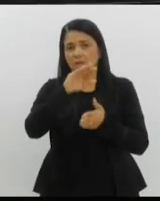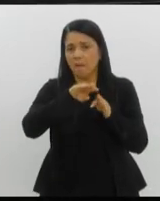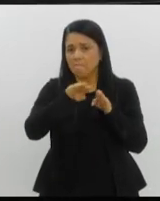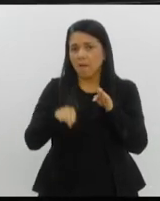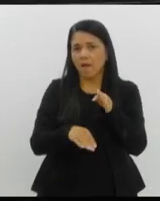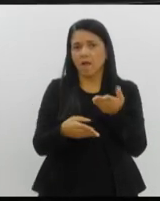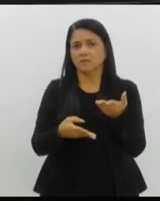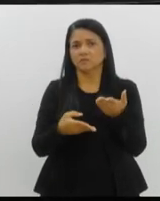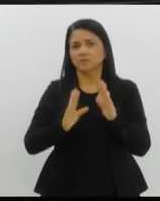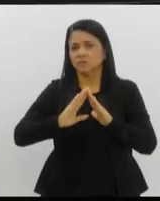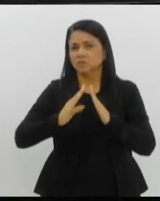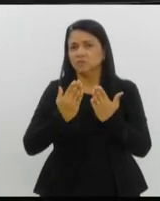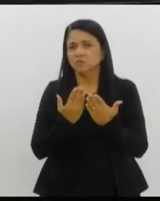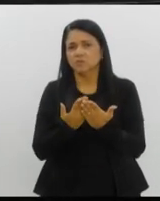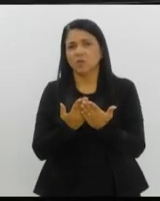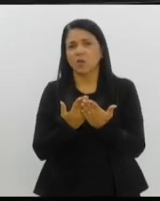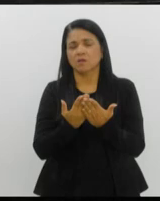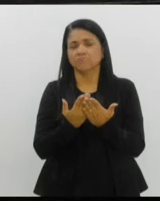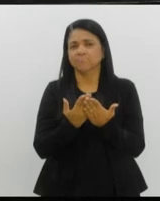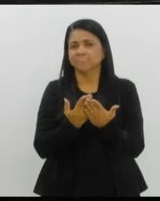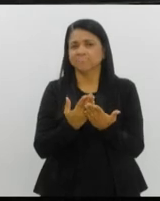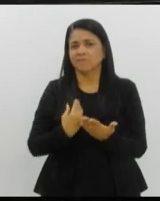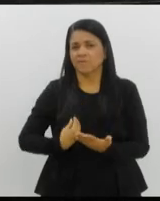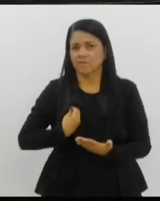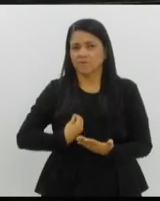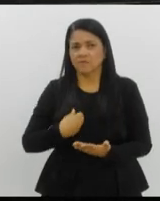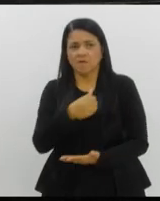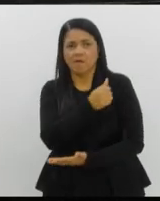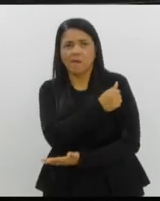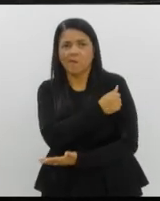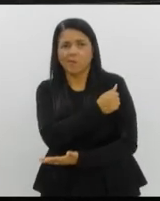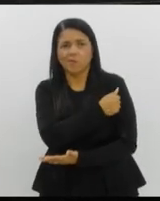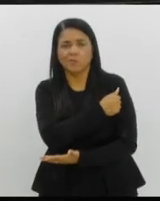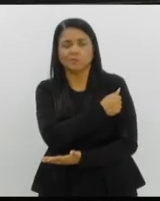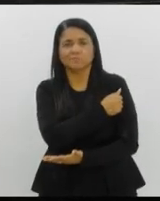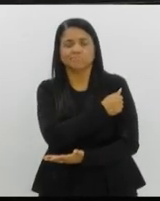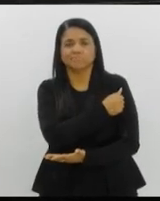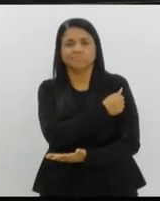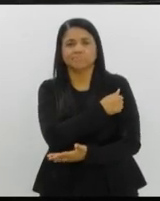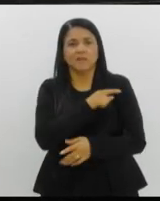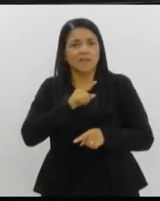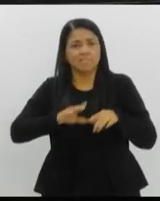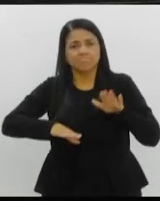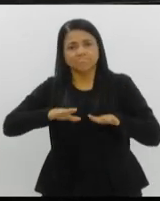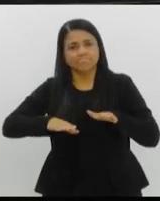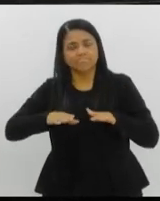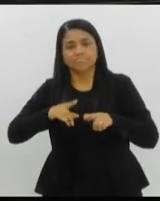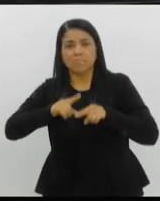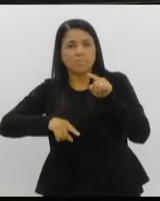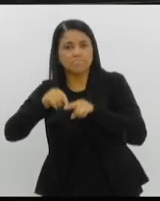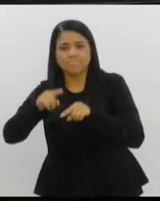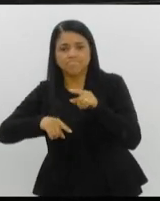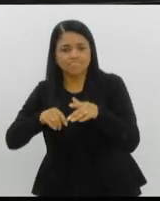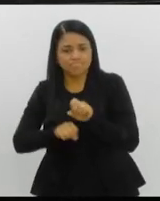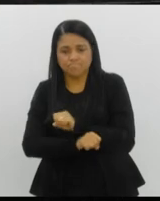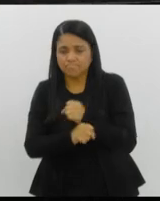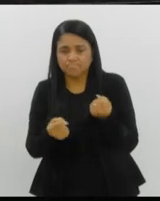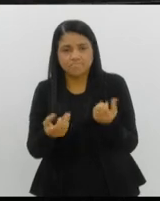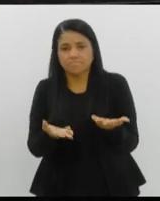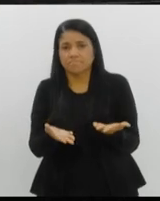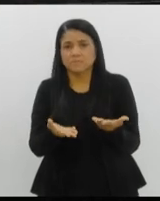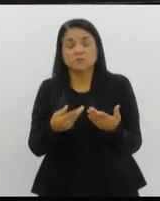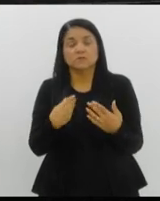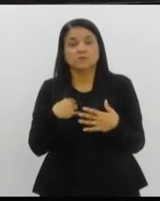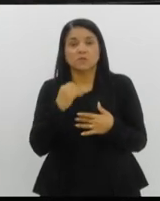lidando com a realidade da vida dos alunos, que, por vezes, o equipamento não tem condições. Quando a gente fala da